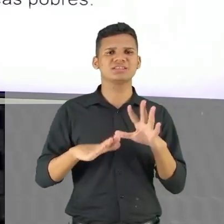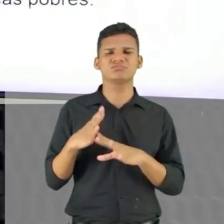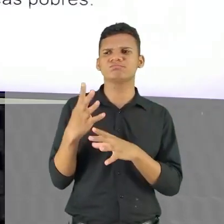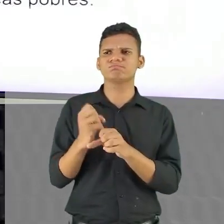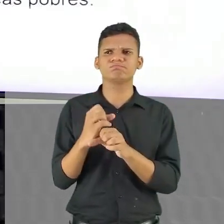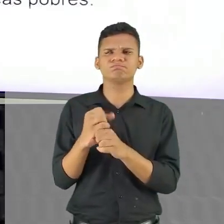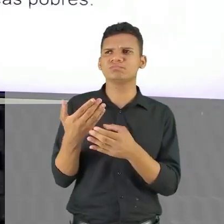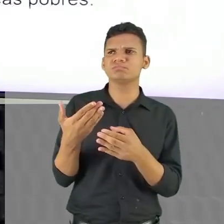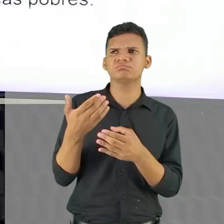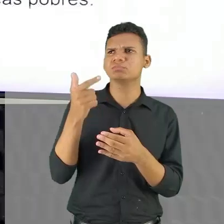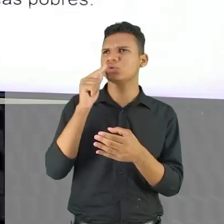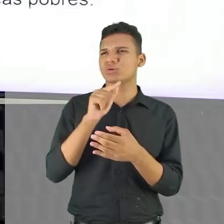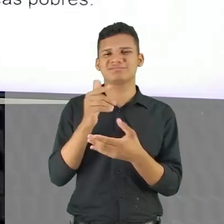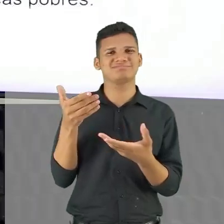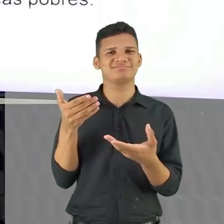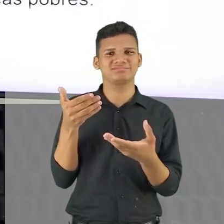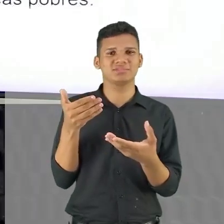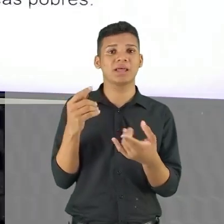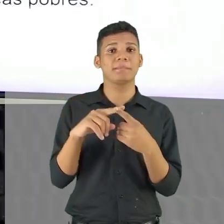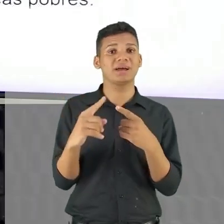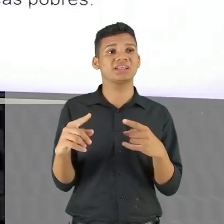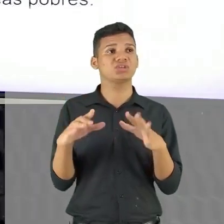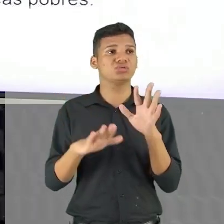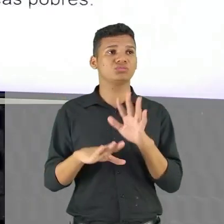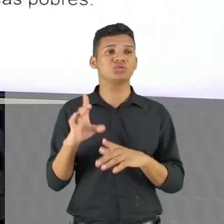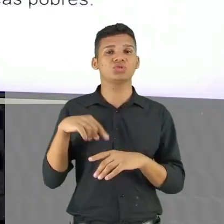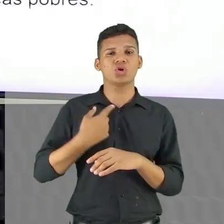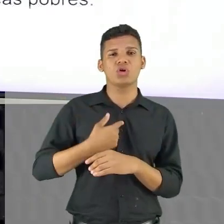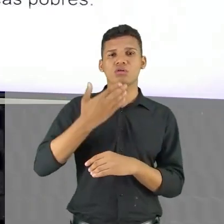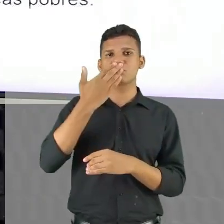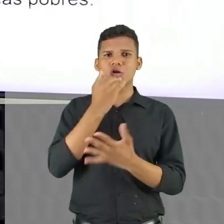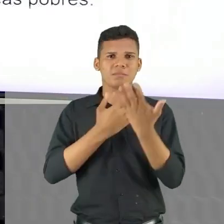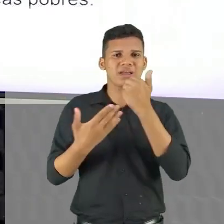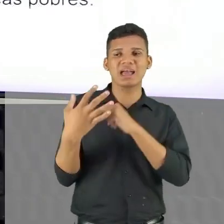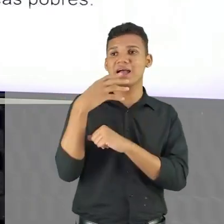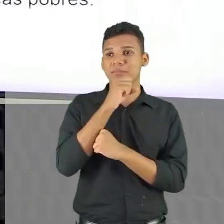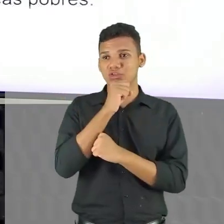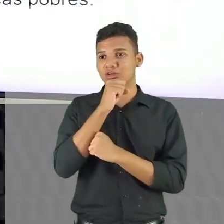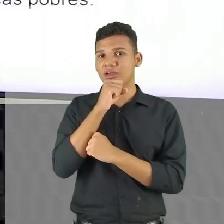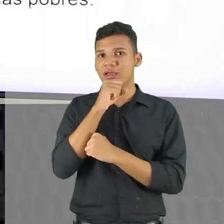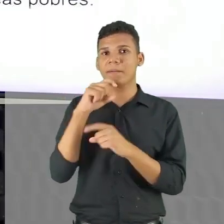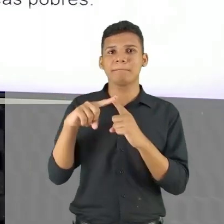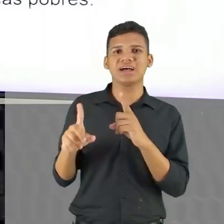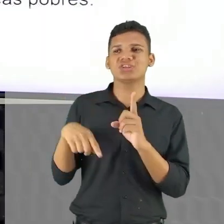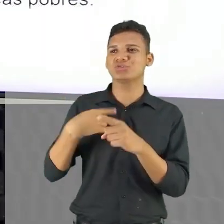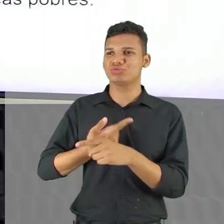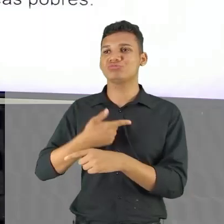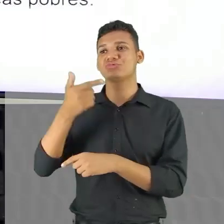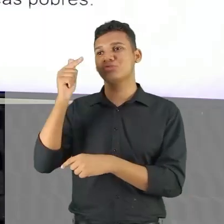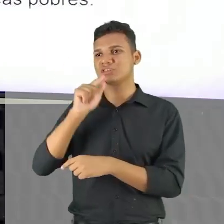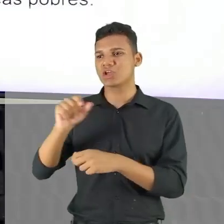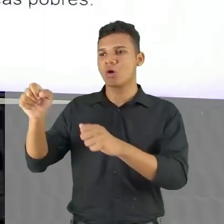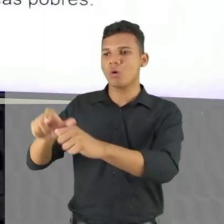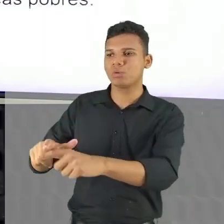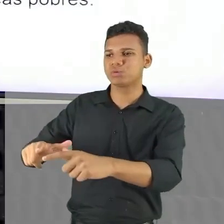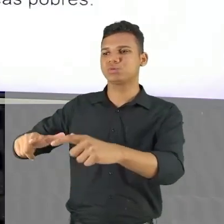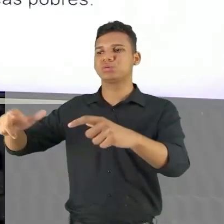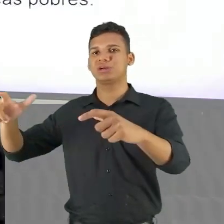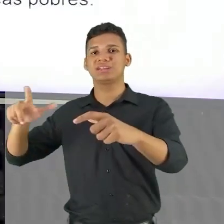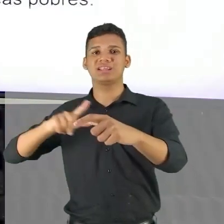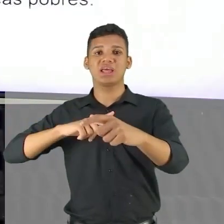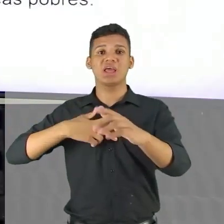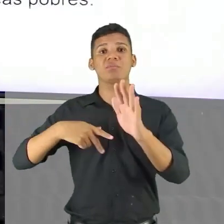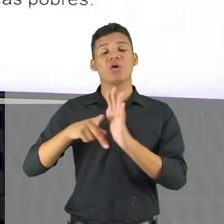O modelo de produção e o modelo de consumo, estamos consumindo mais rápido do que a gente consegue produzir do ponto de